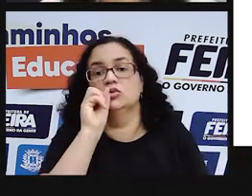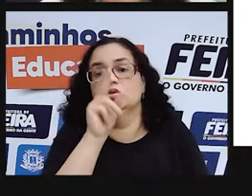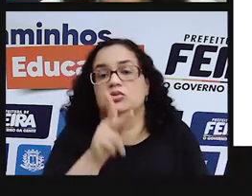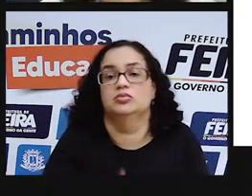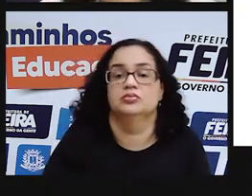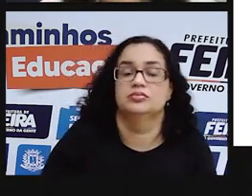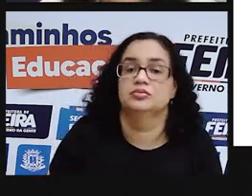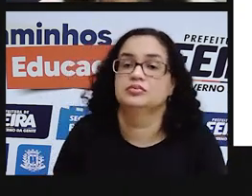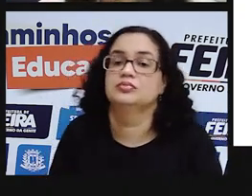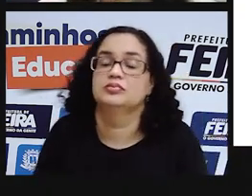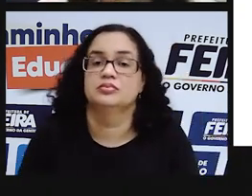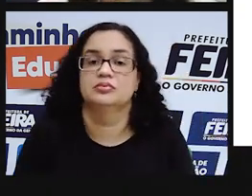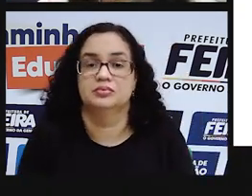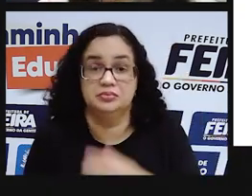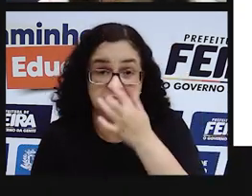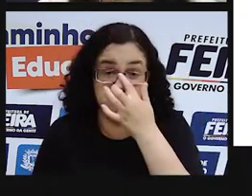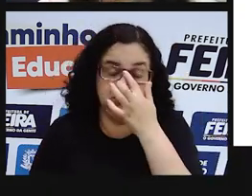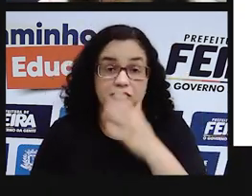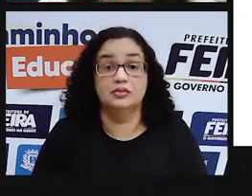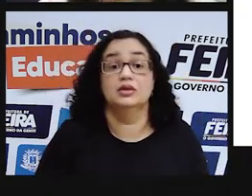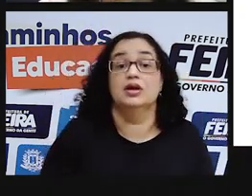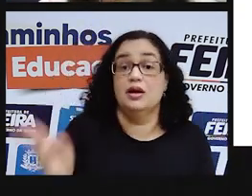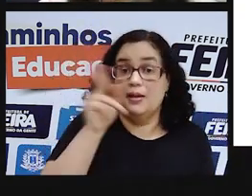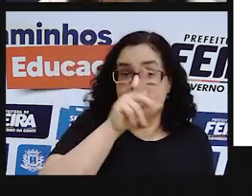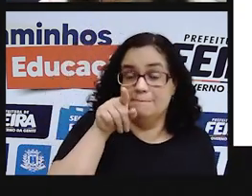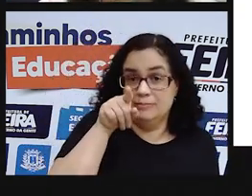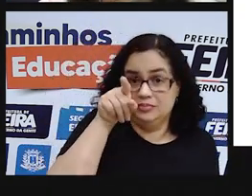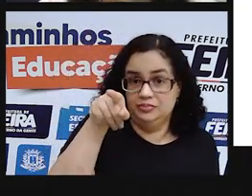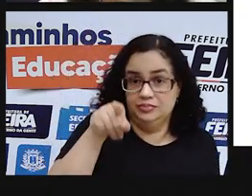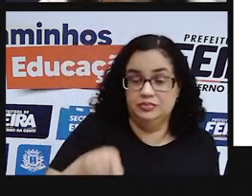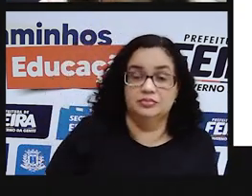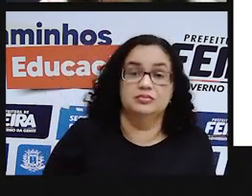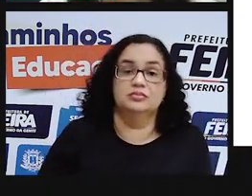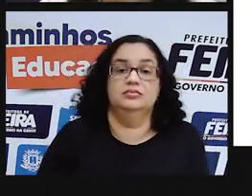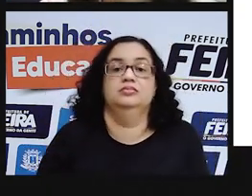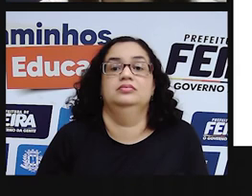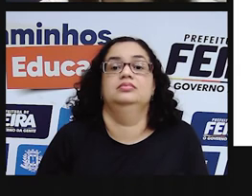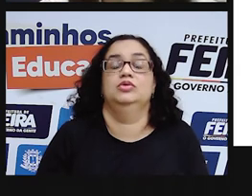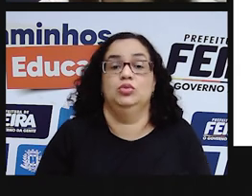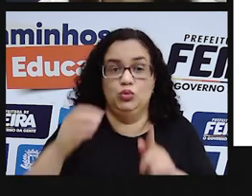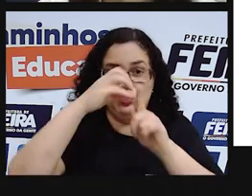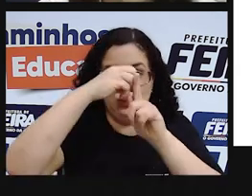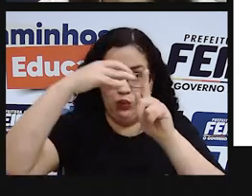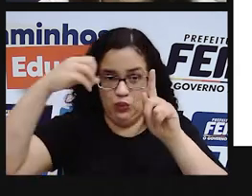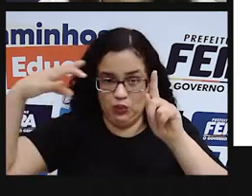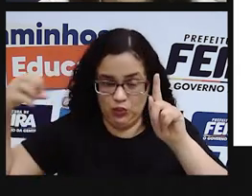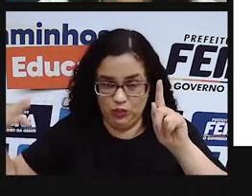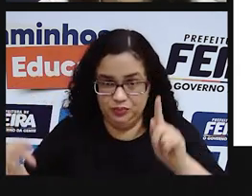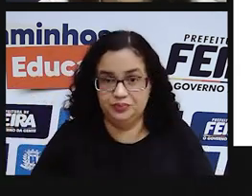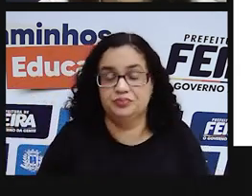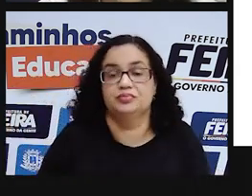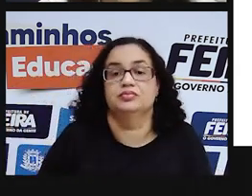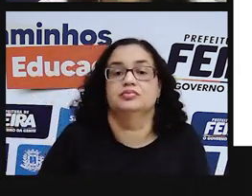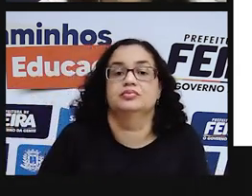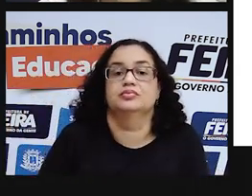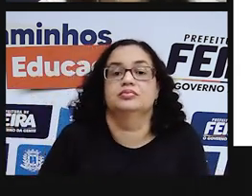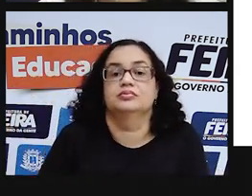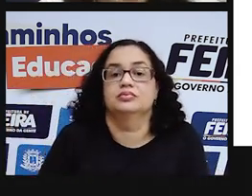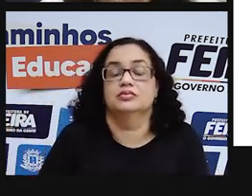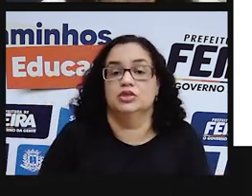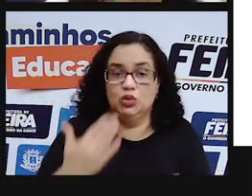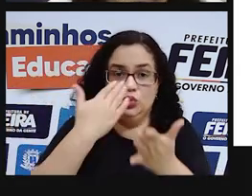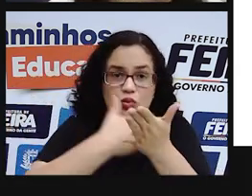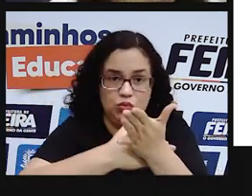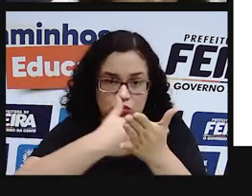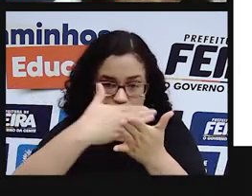bom e pronto então próprio aqui ó a página do Google e aí para a gente ir